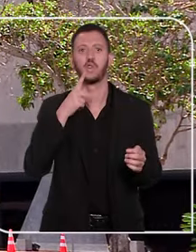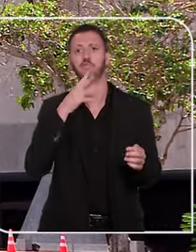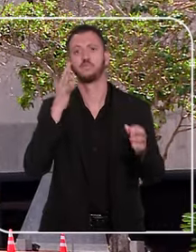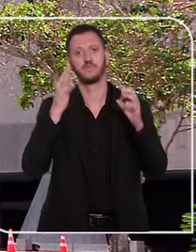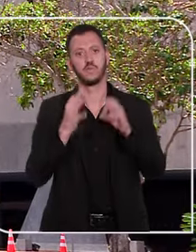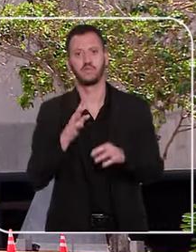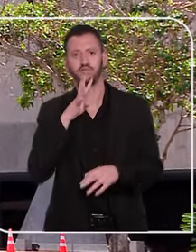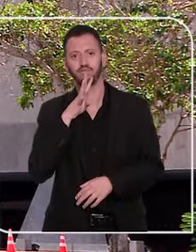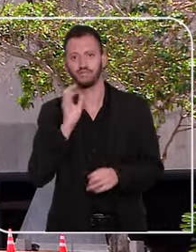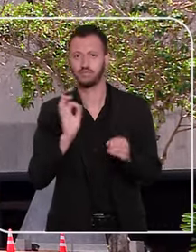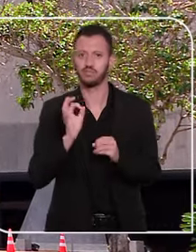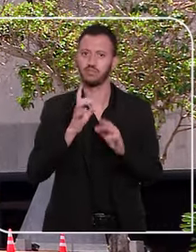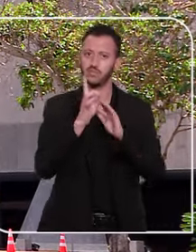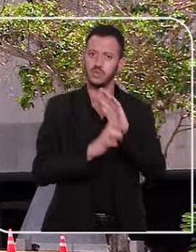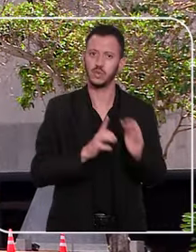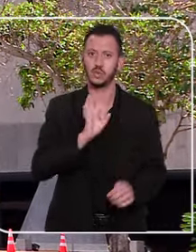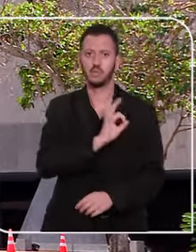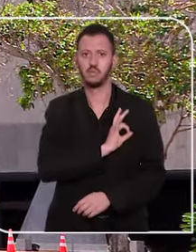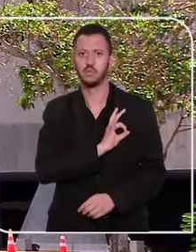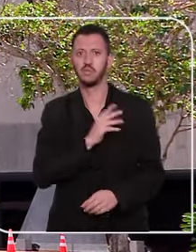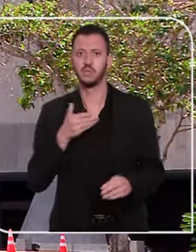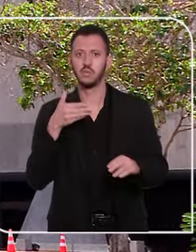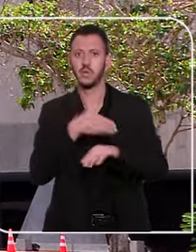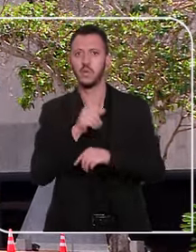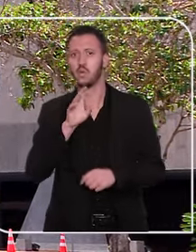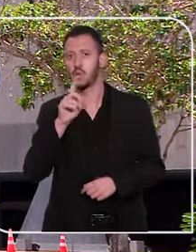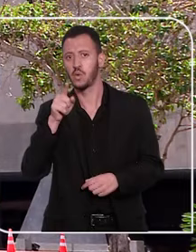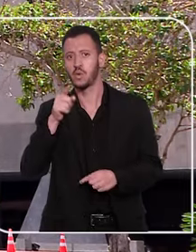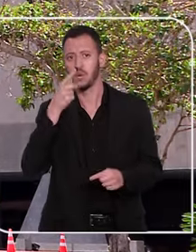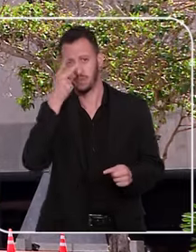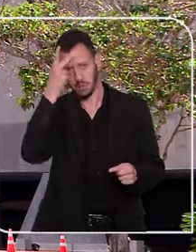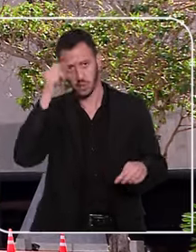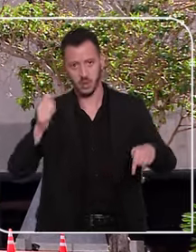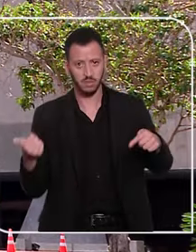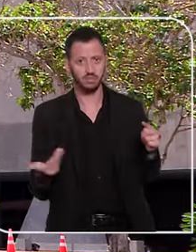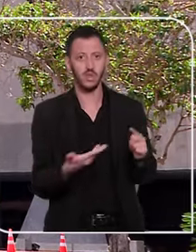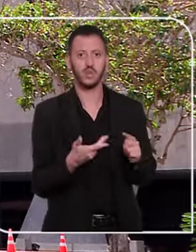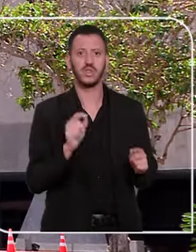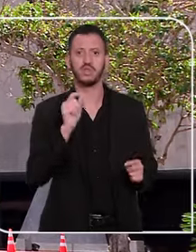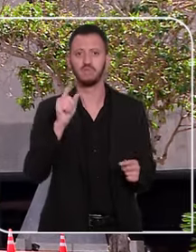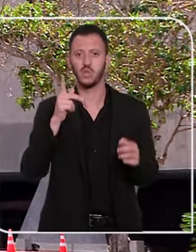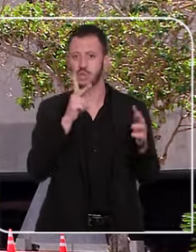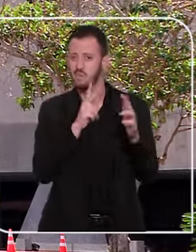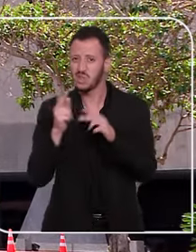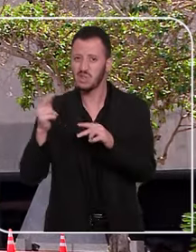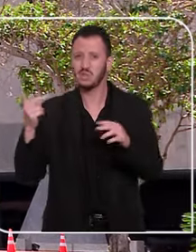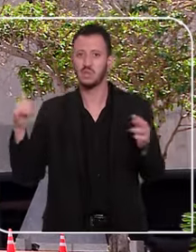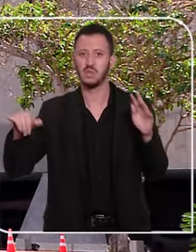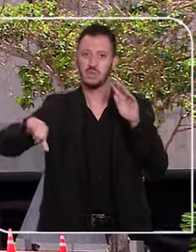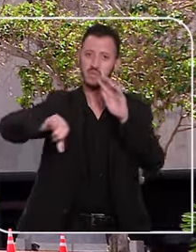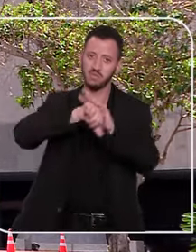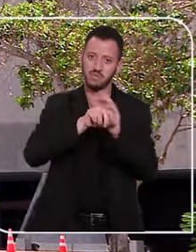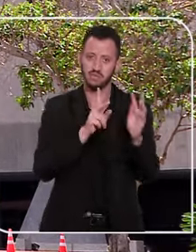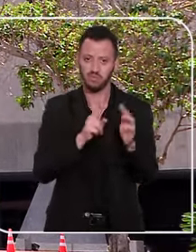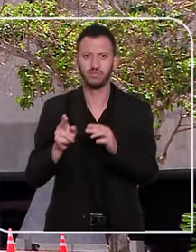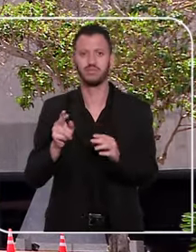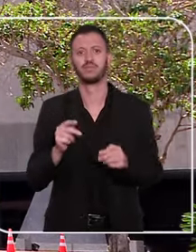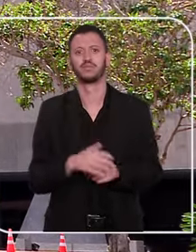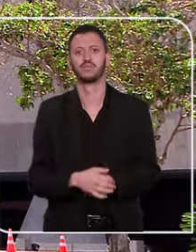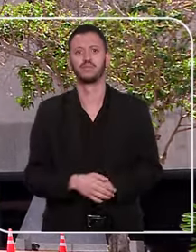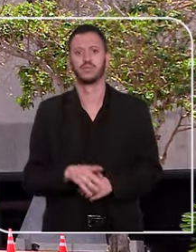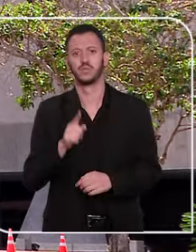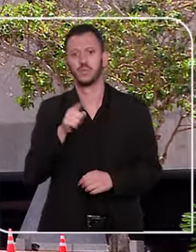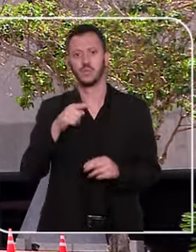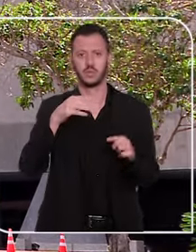legais do reconhecimento e em declarações de policiais sobre o envolvimento do acusado em outros crimes semelhantes considerando